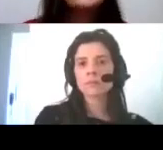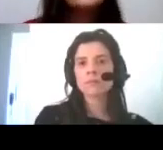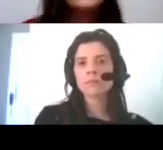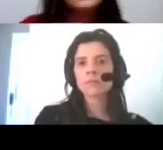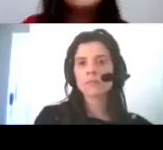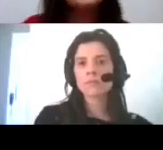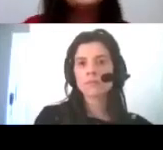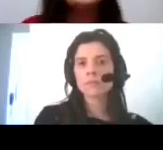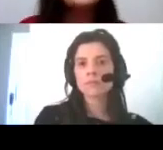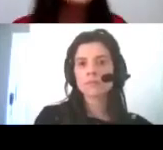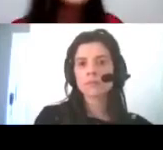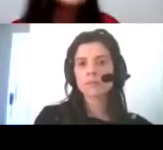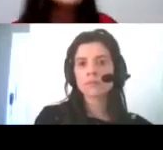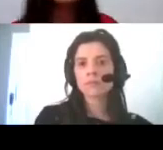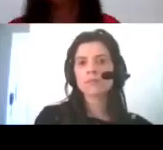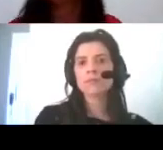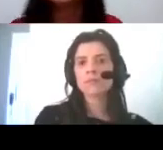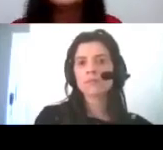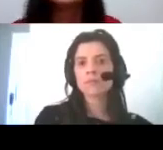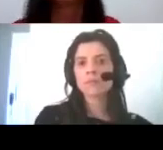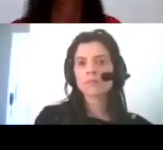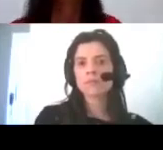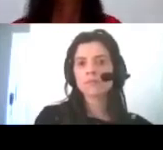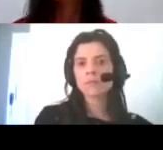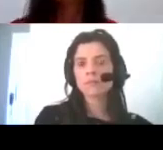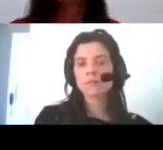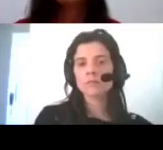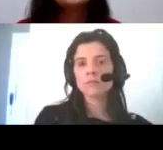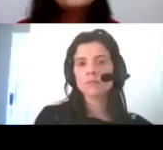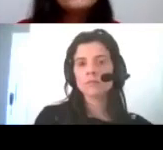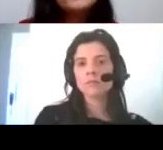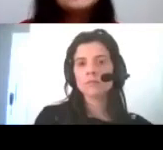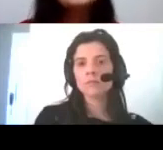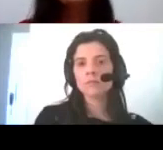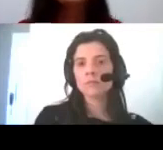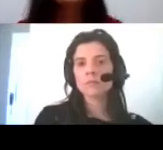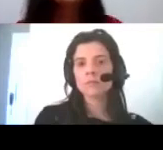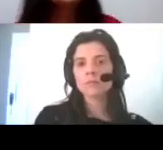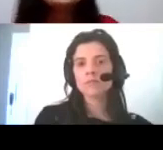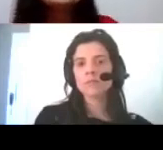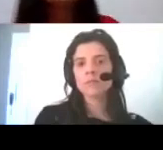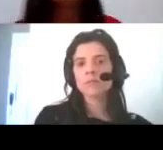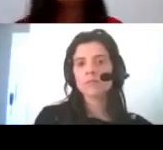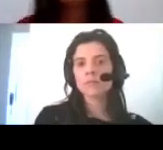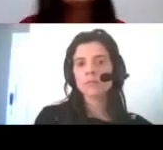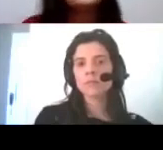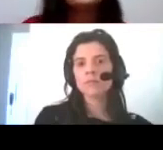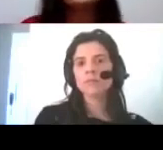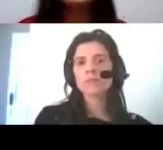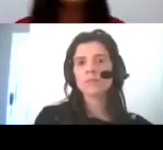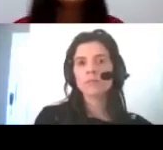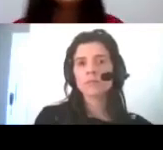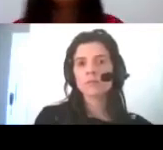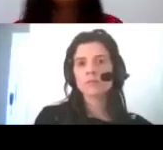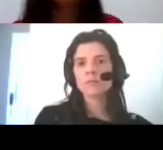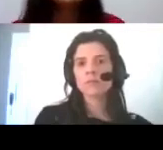vezes tem uma formação, mas vai para um setor que não tem o conhecimento. Então, se não souber fazer, que pergunte, que seja humilde,